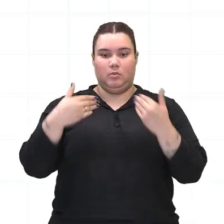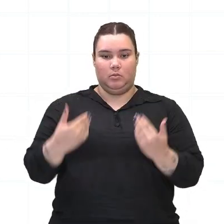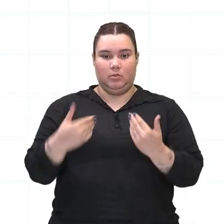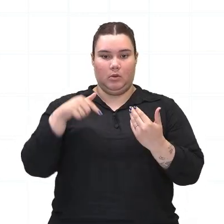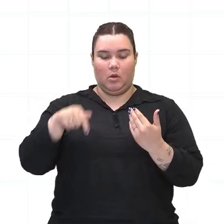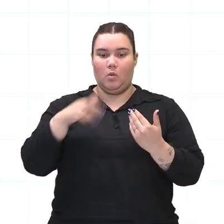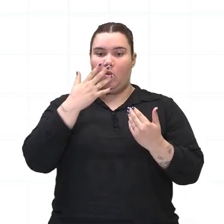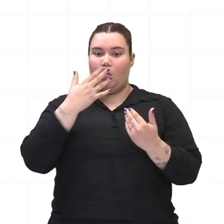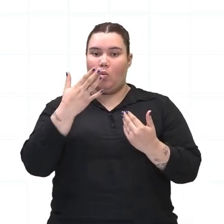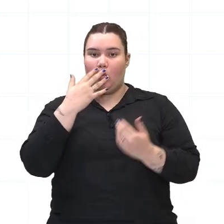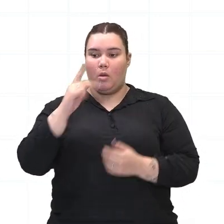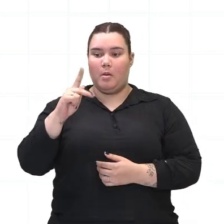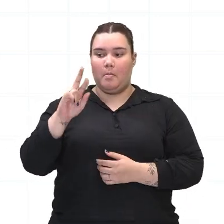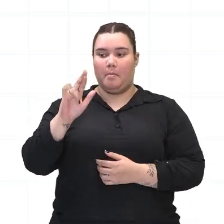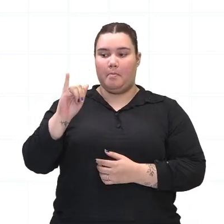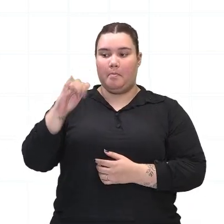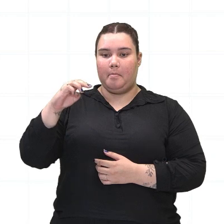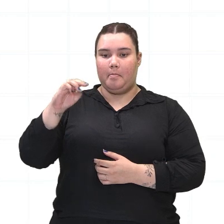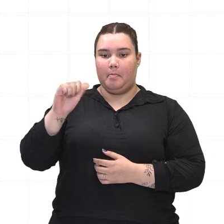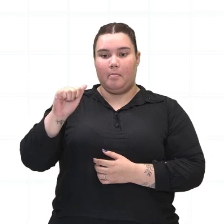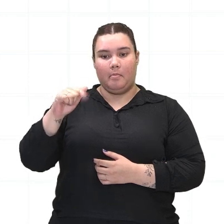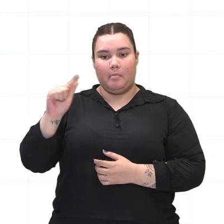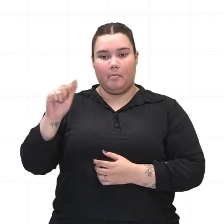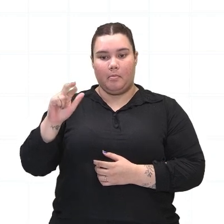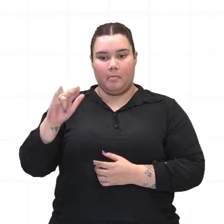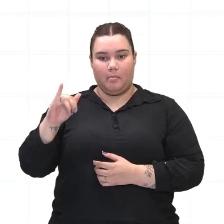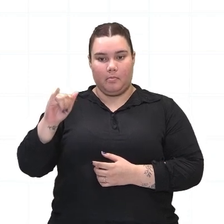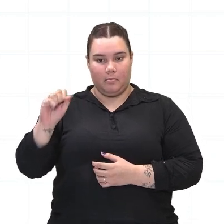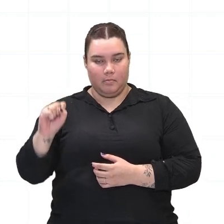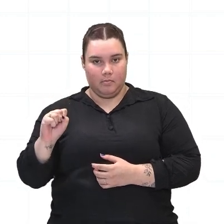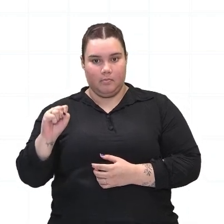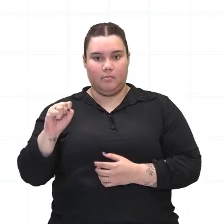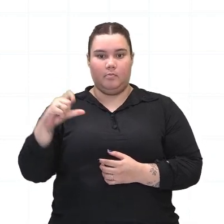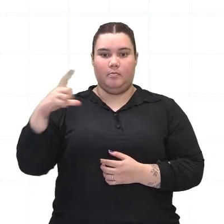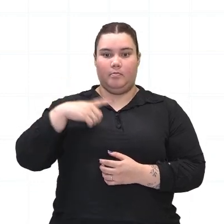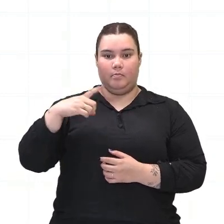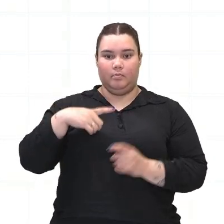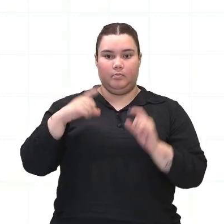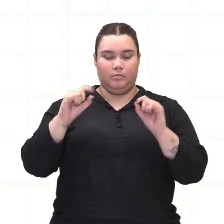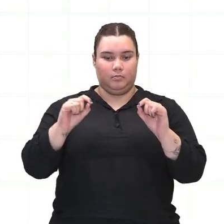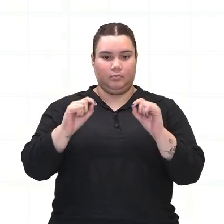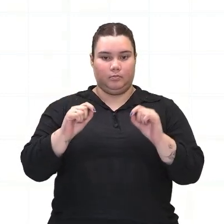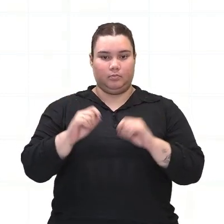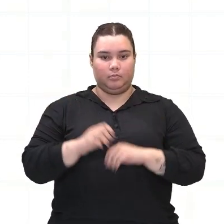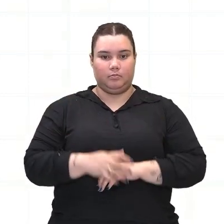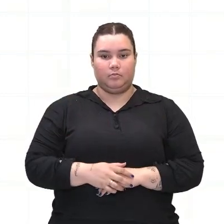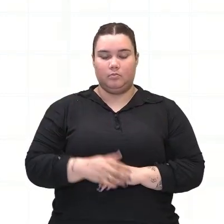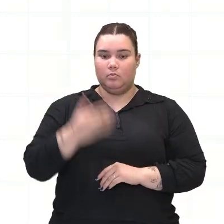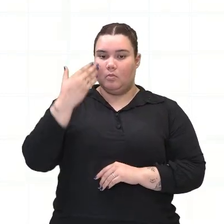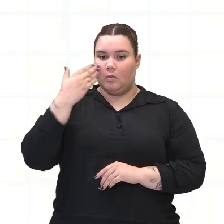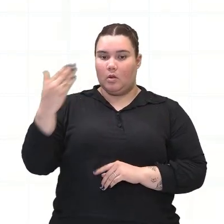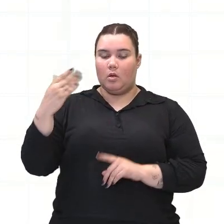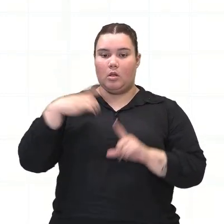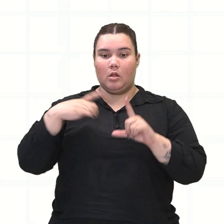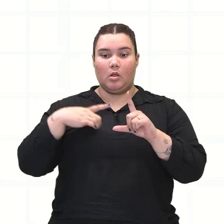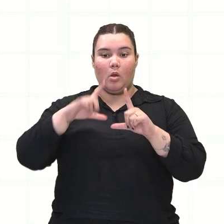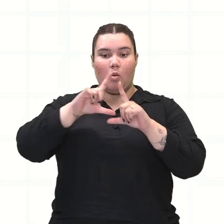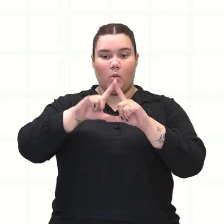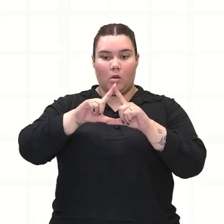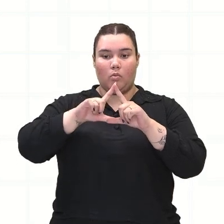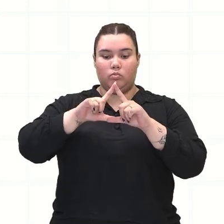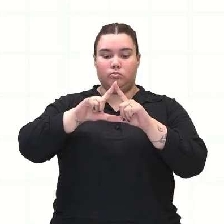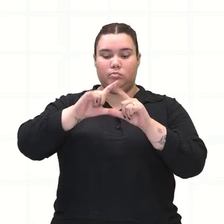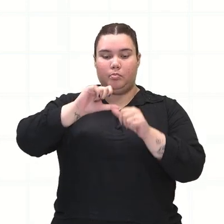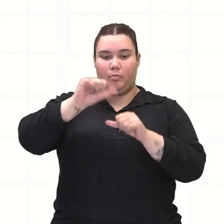dessas cores primárias, vamos perceber aqui, ó, que eu tenho um triângulo de cabeça para